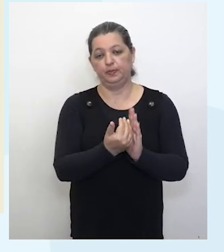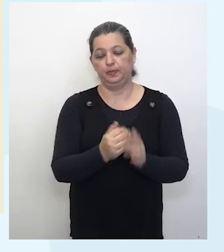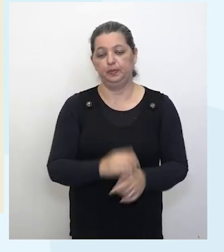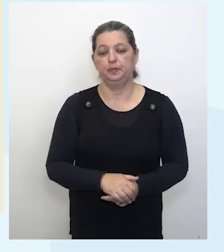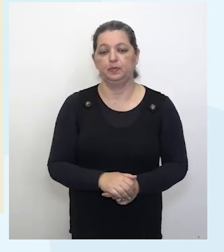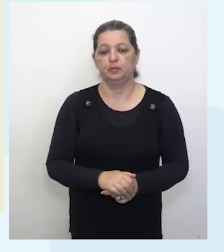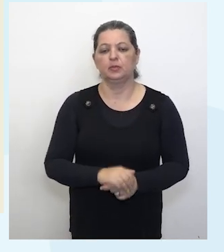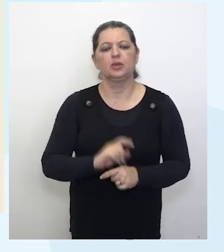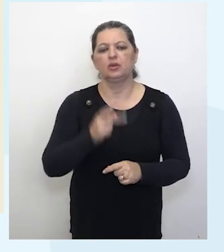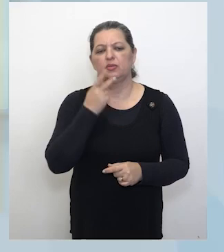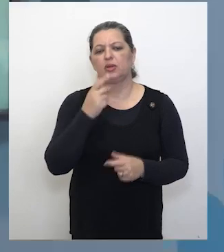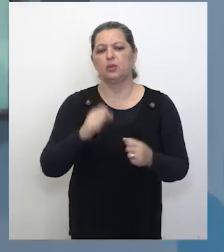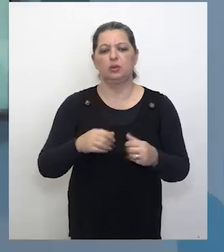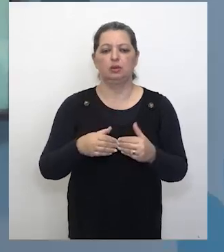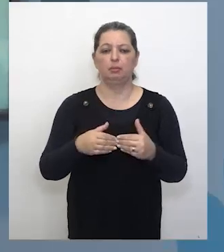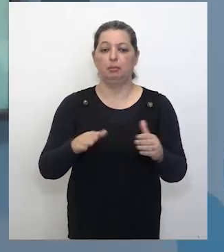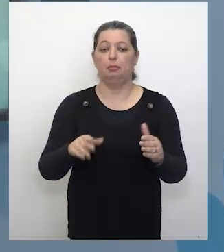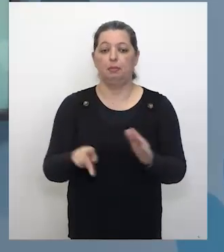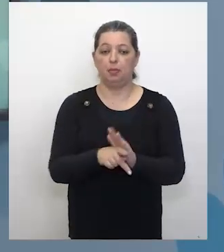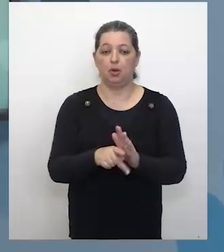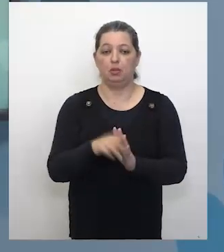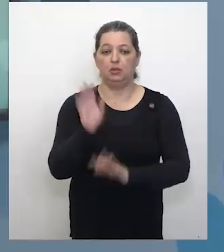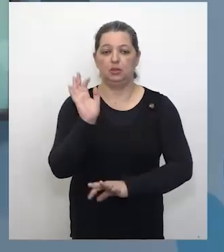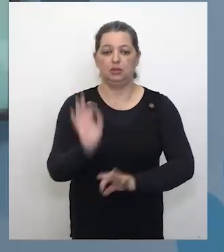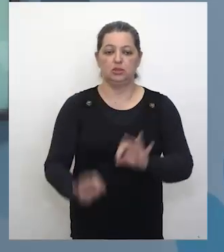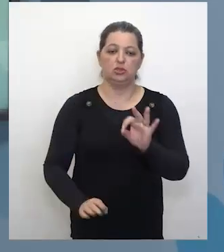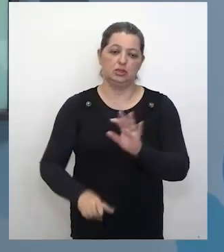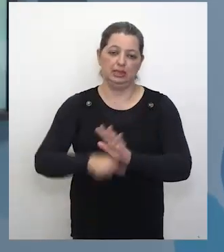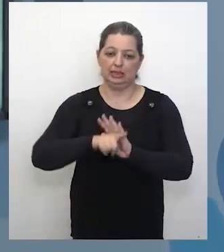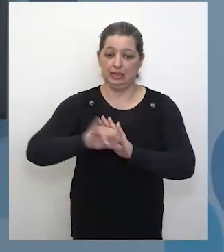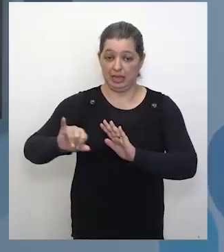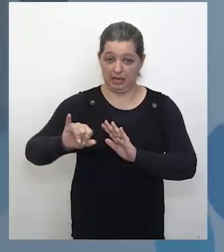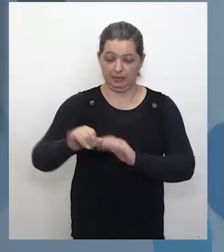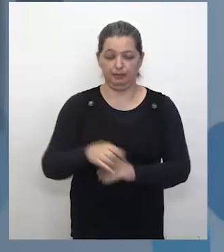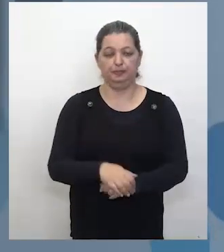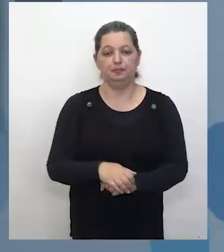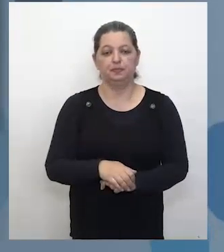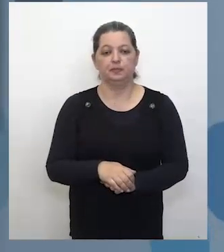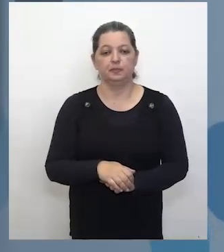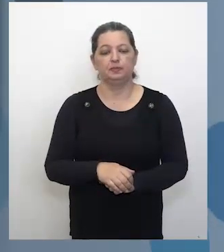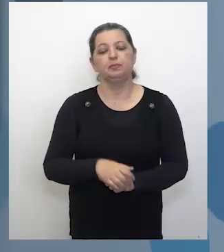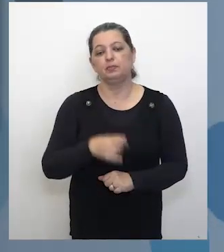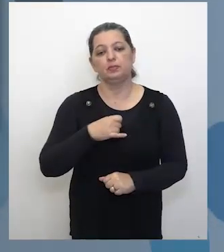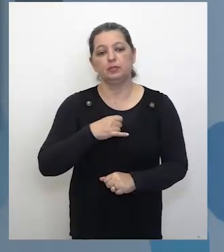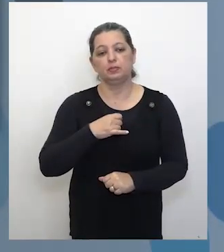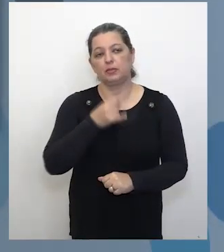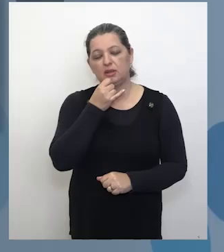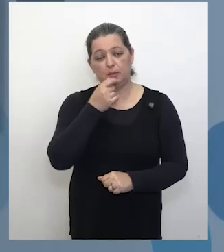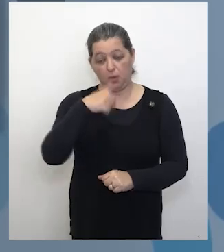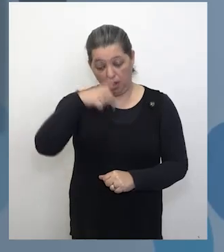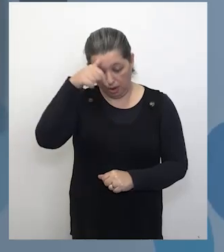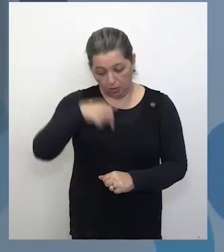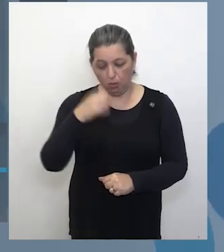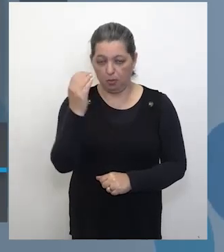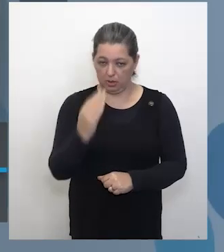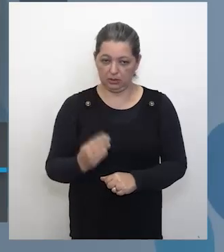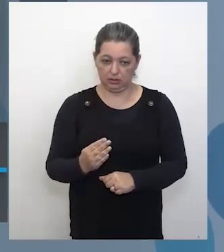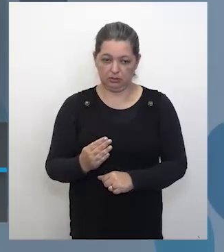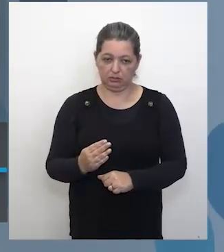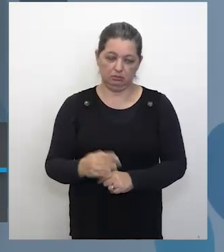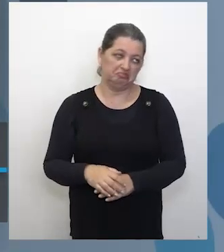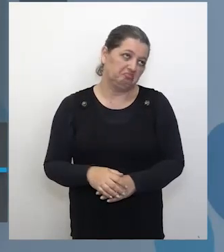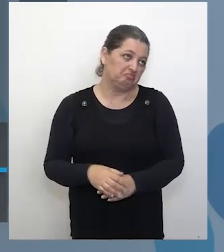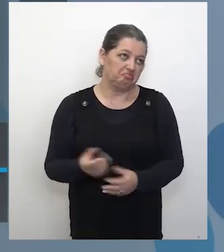a fronteira tem a ver com jurisdição. Então, assim, eu estou aqui no Brasil, a Jennifer está, sei